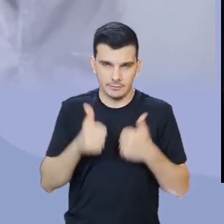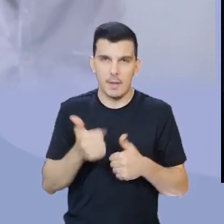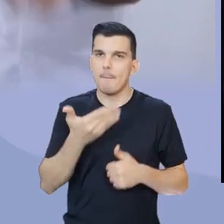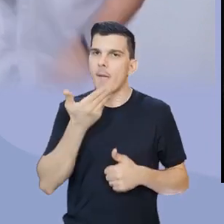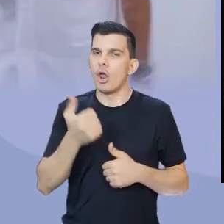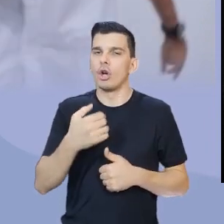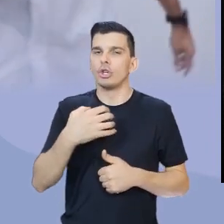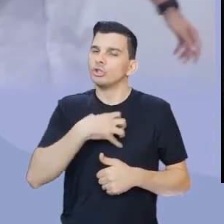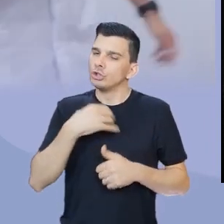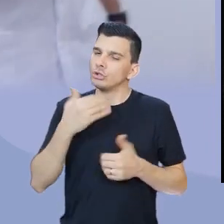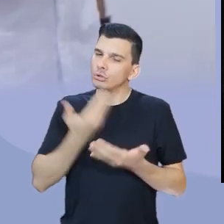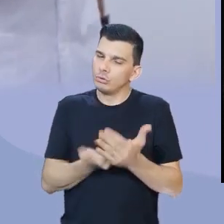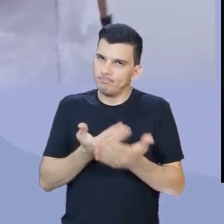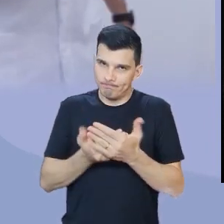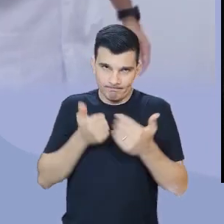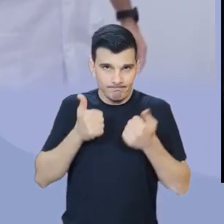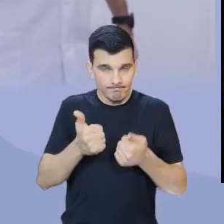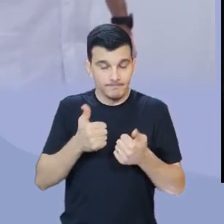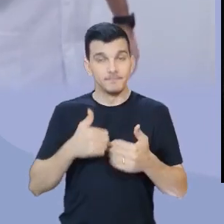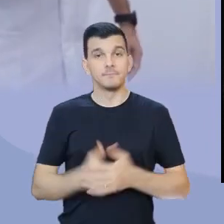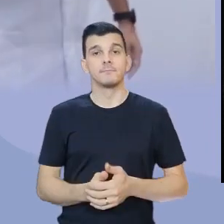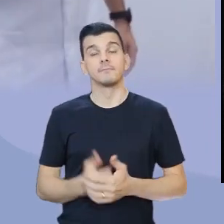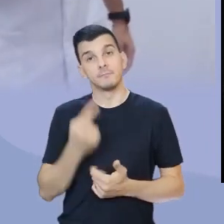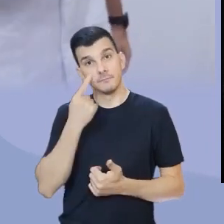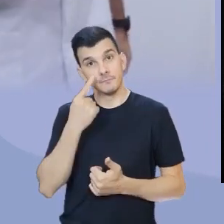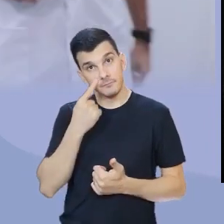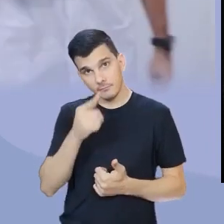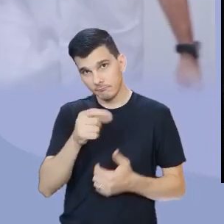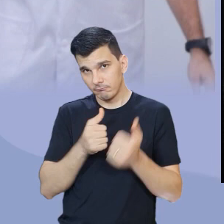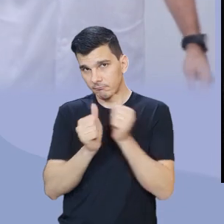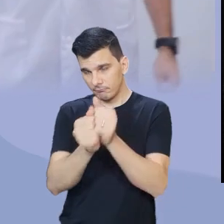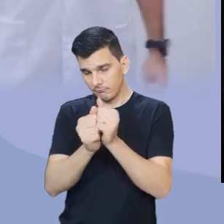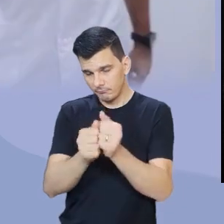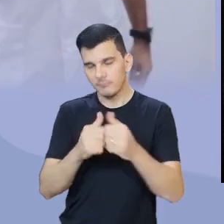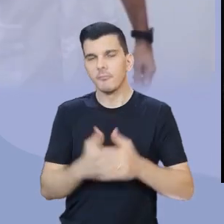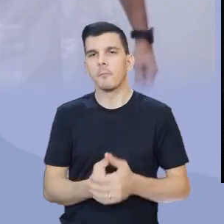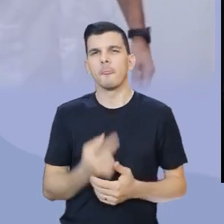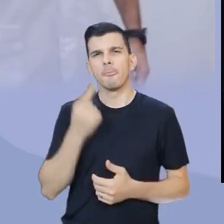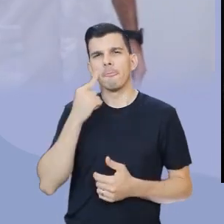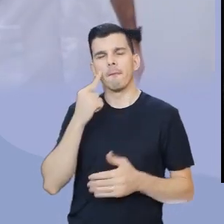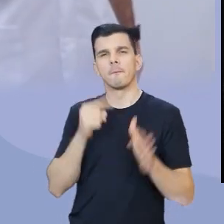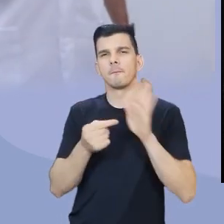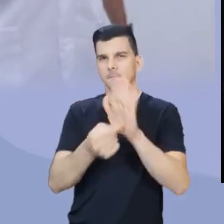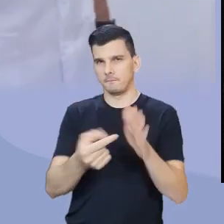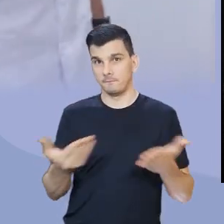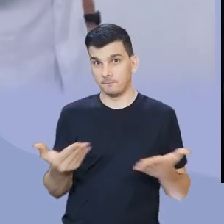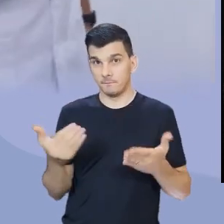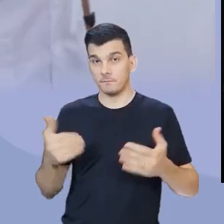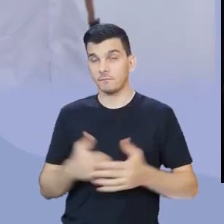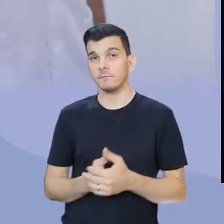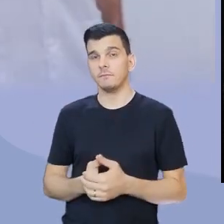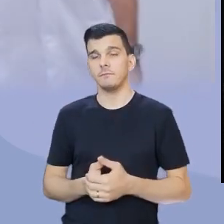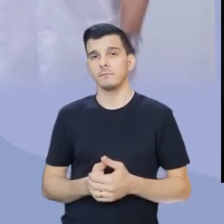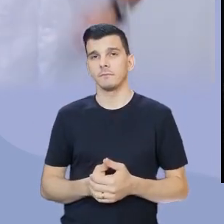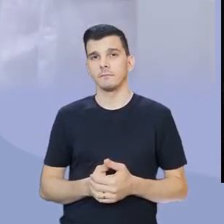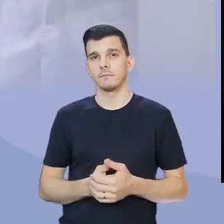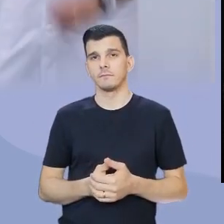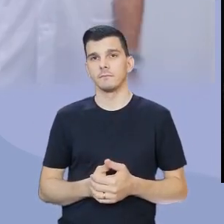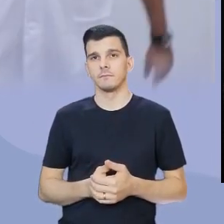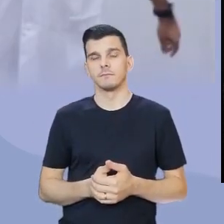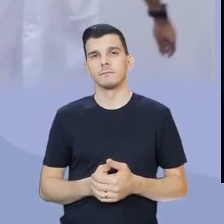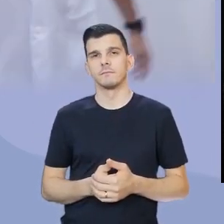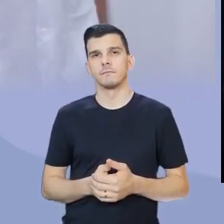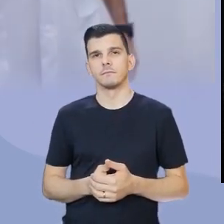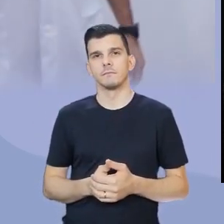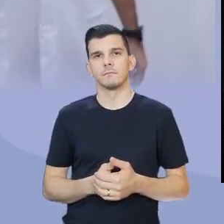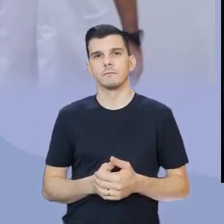melhor forma da gente estudar para o Enem. Pegou a visão? Vem comigo, você é meu fechamento. Olha a questão aparecendo na sua tela, vamos ler junto. Essa questão